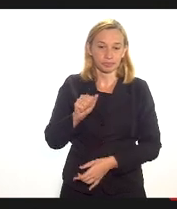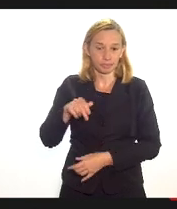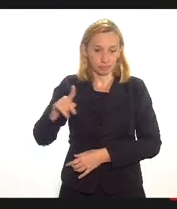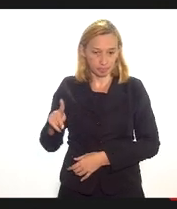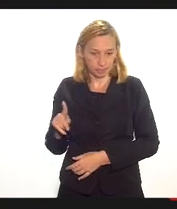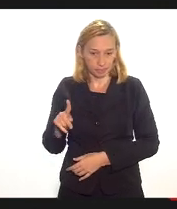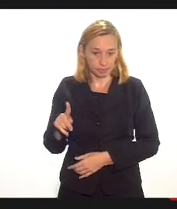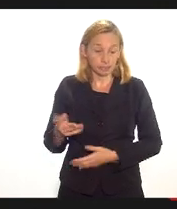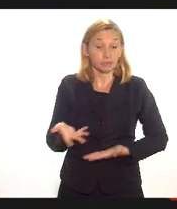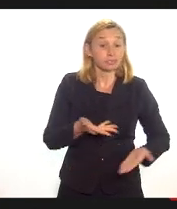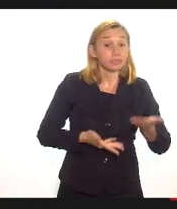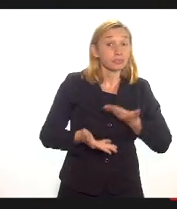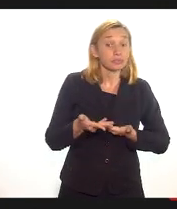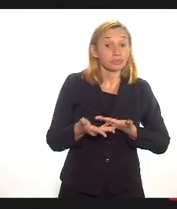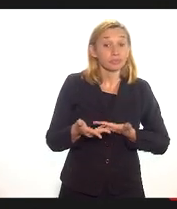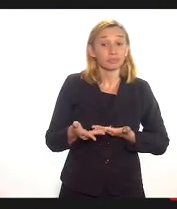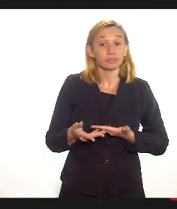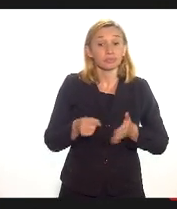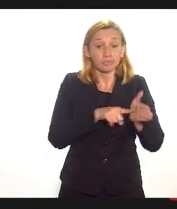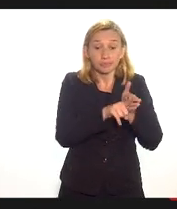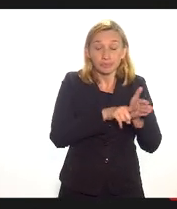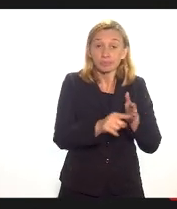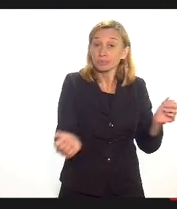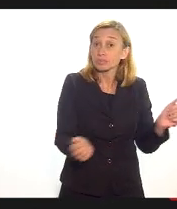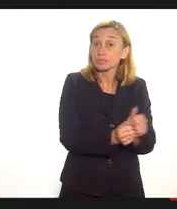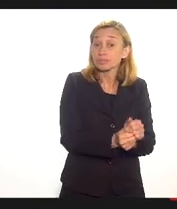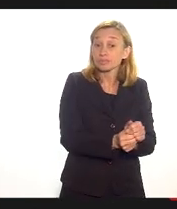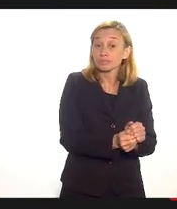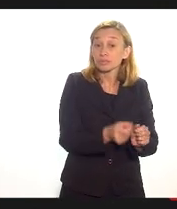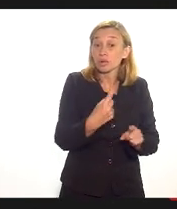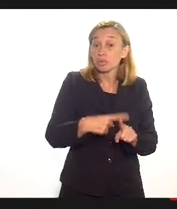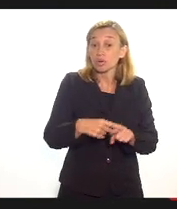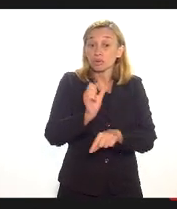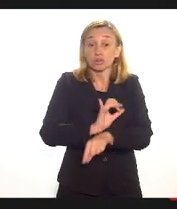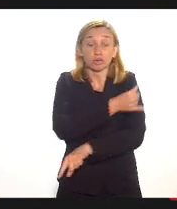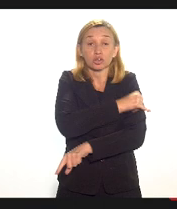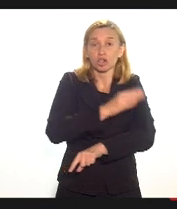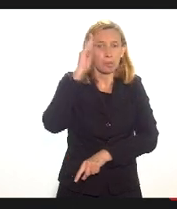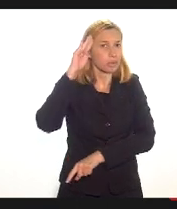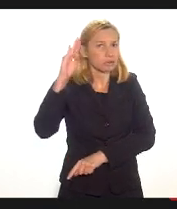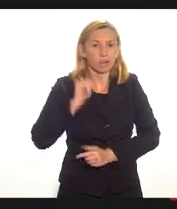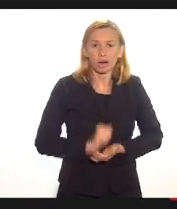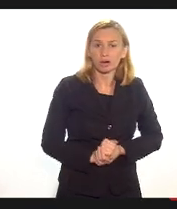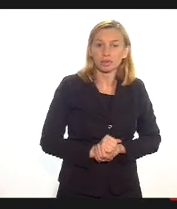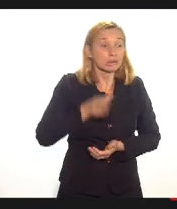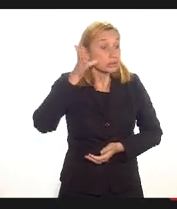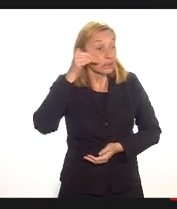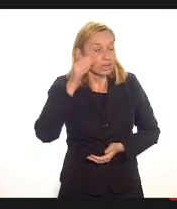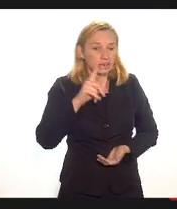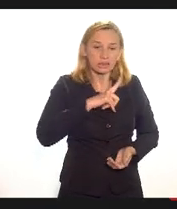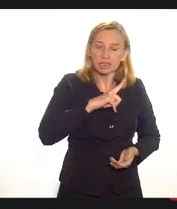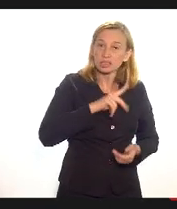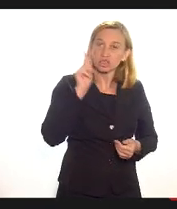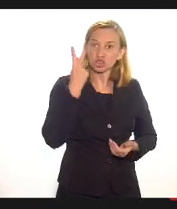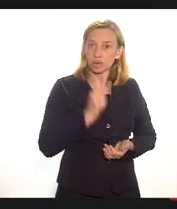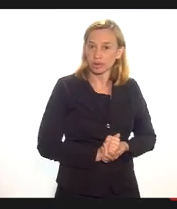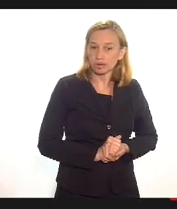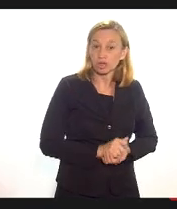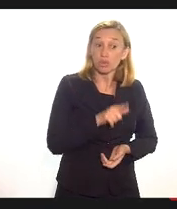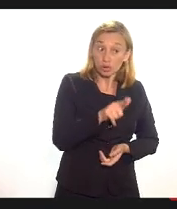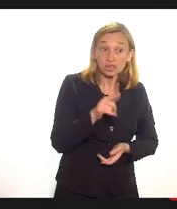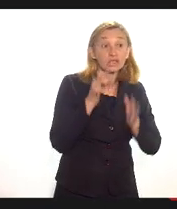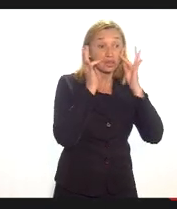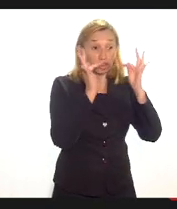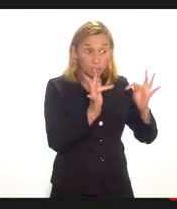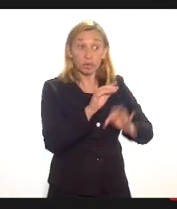e participe dessas fiscalizações. Porque o Estado do Rio de Janeiro é o principal interessado nessa história. Você é